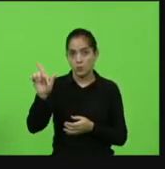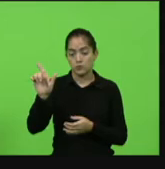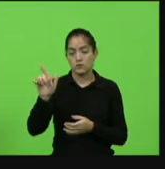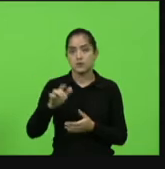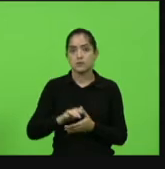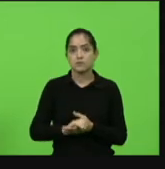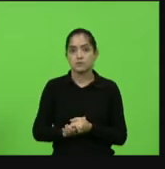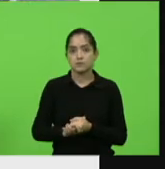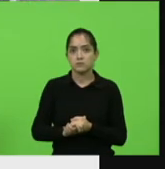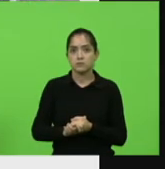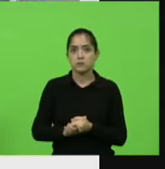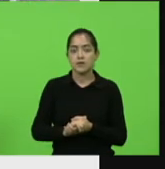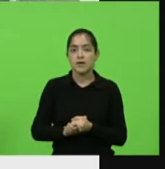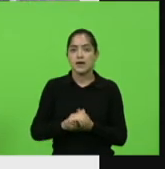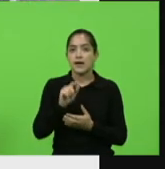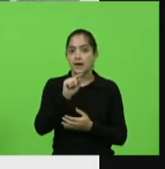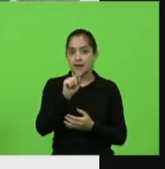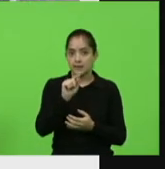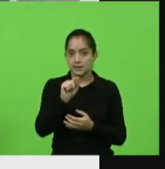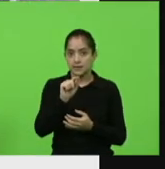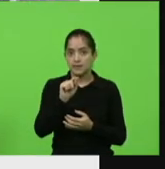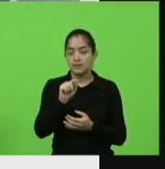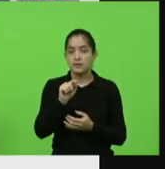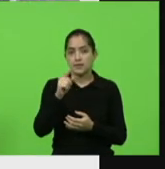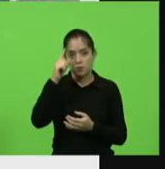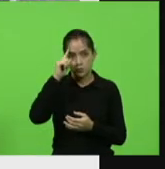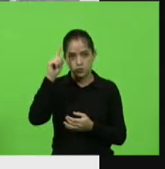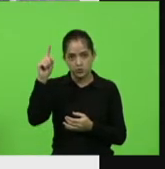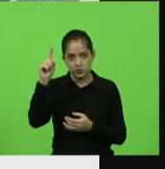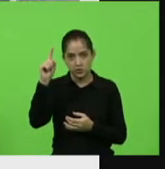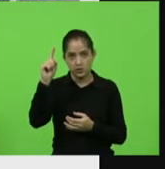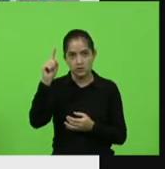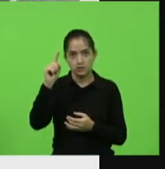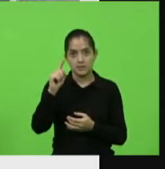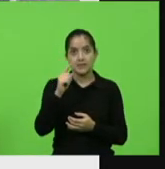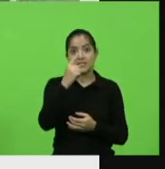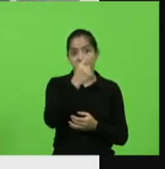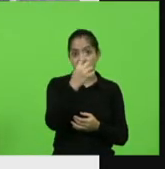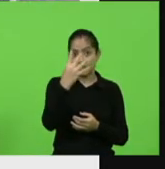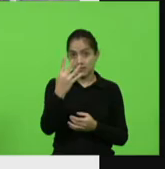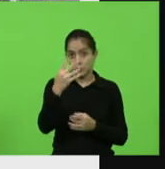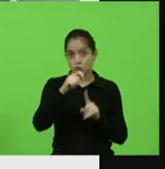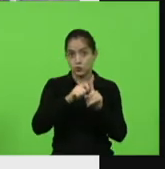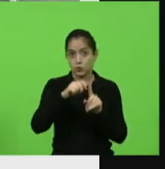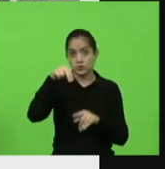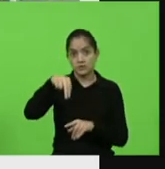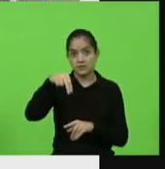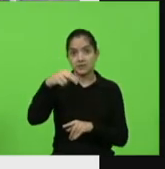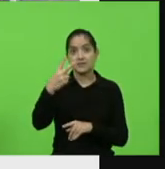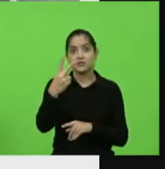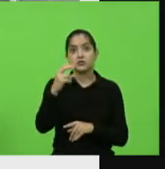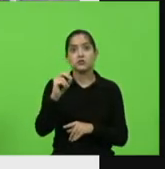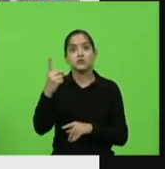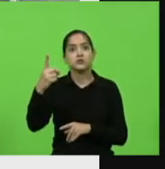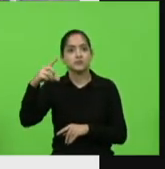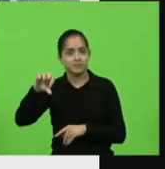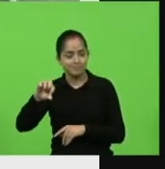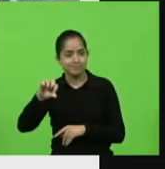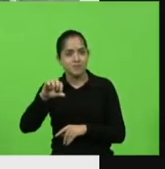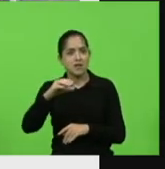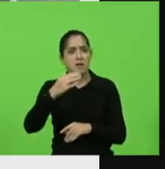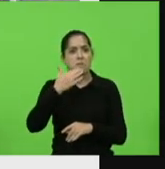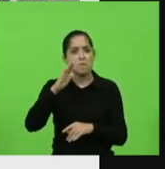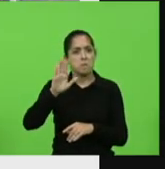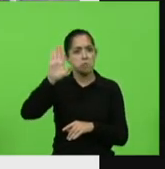Tem uma outra, mas ali, nessa visita ali, ó, tem a data ali, dia 14 de novembro de 2019, ele prometeu uma